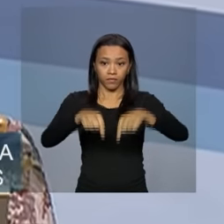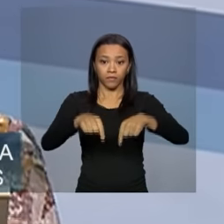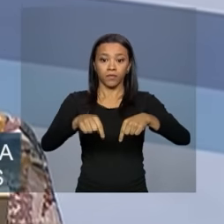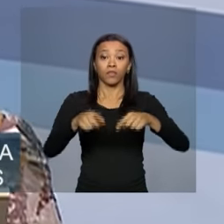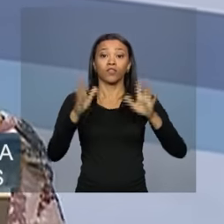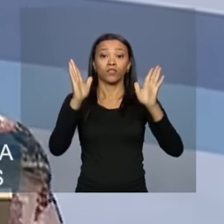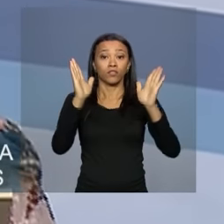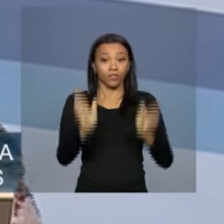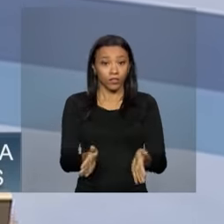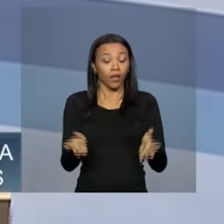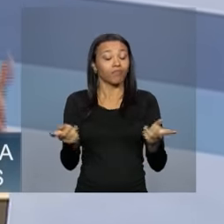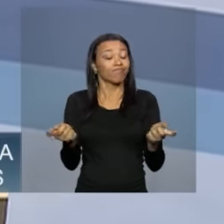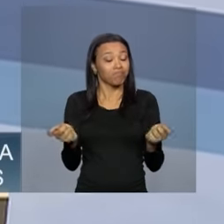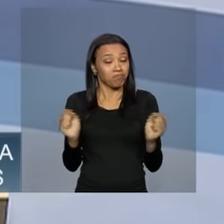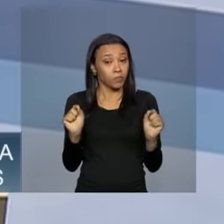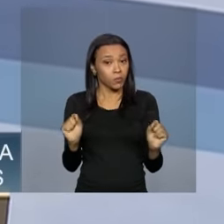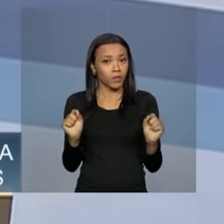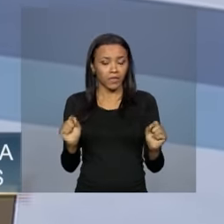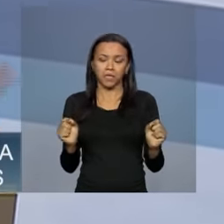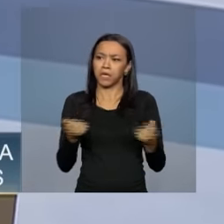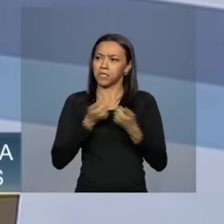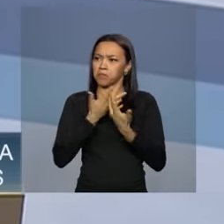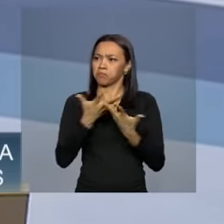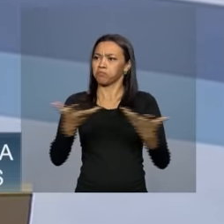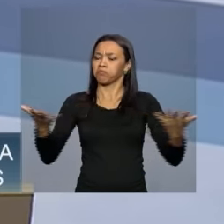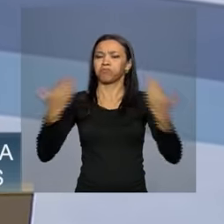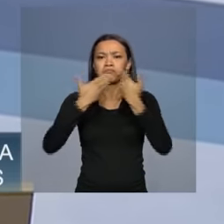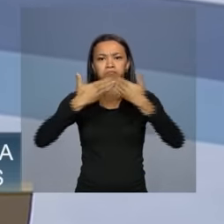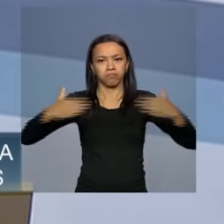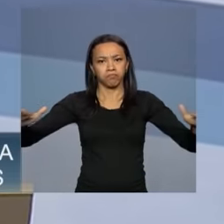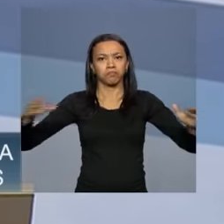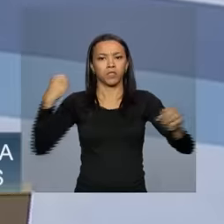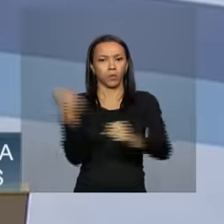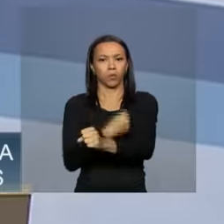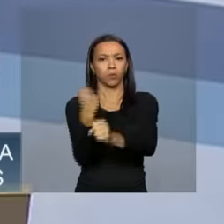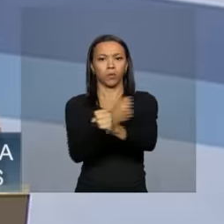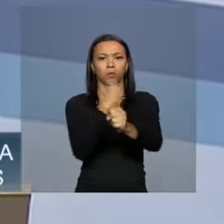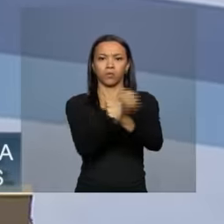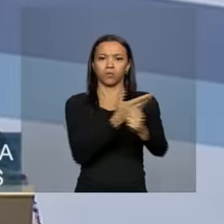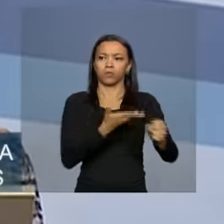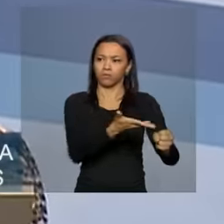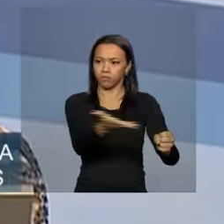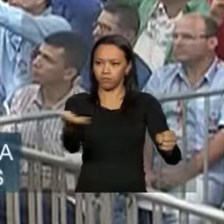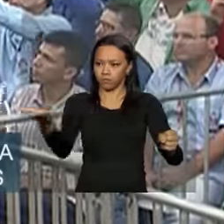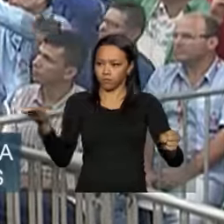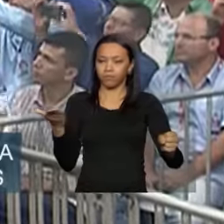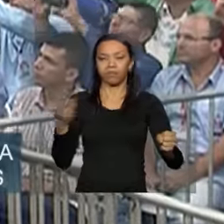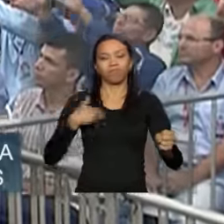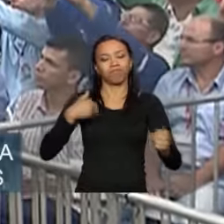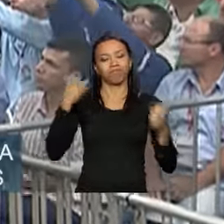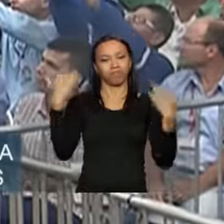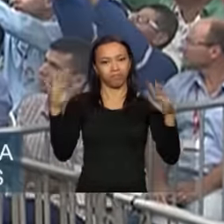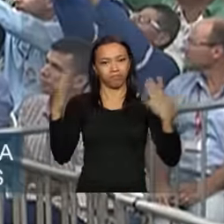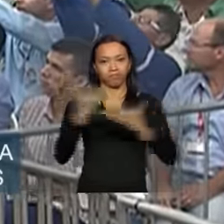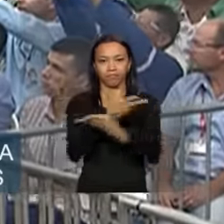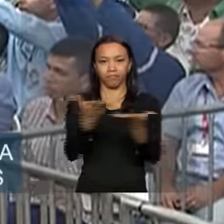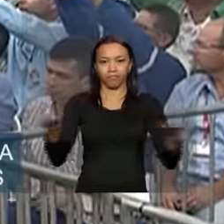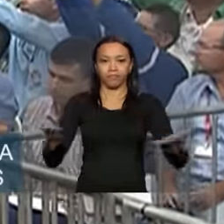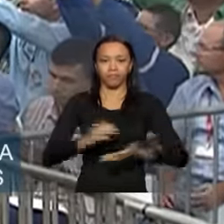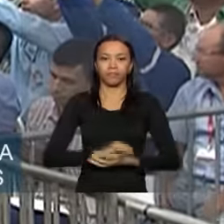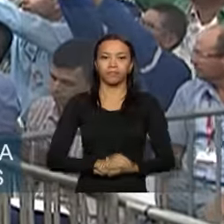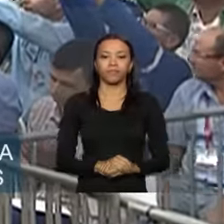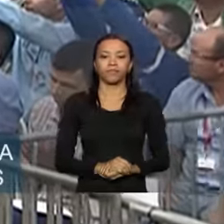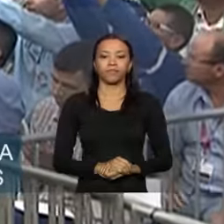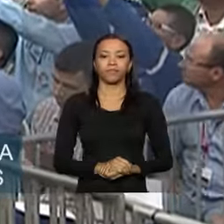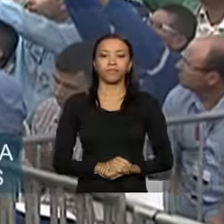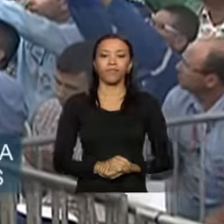que tornaram possível essa inauguração e essa obra. Meus parabéns a vocês.